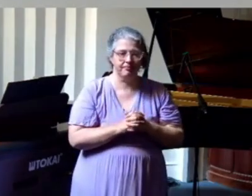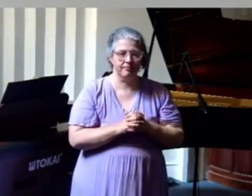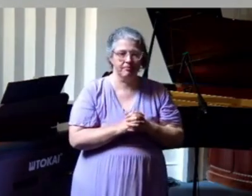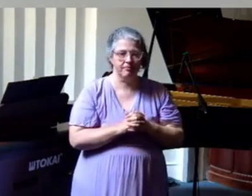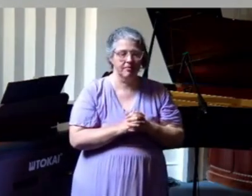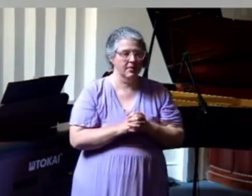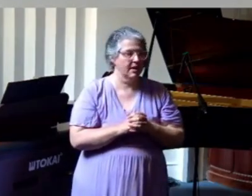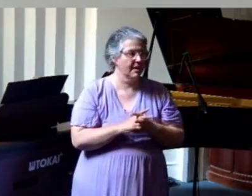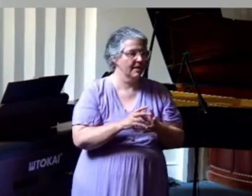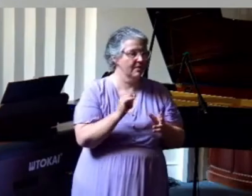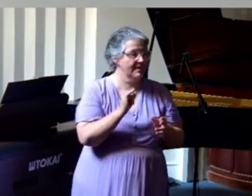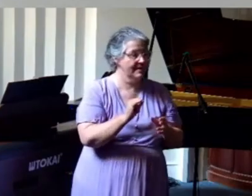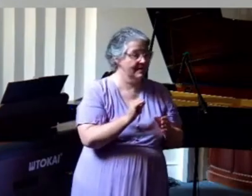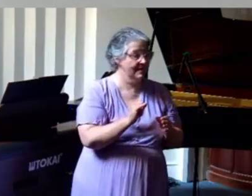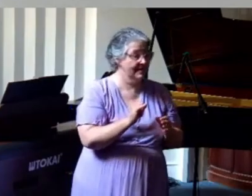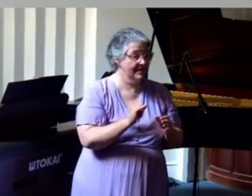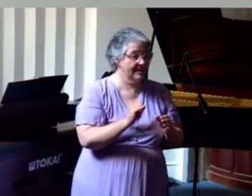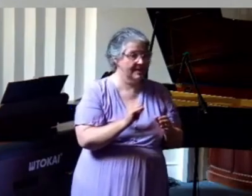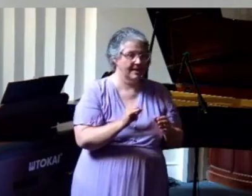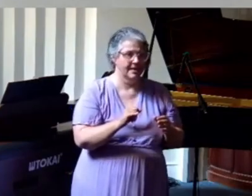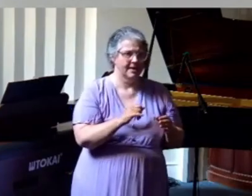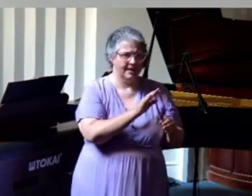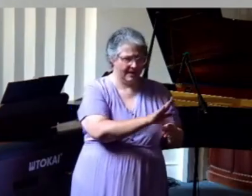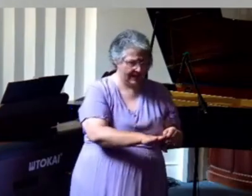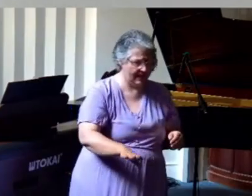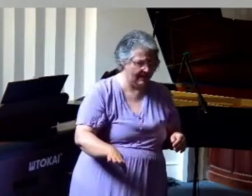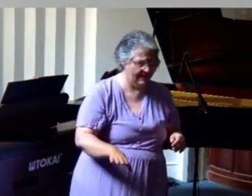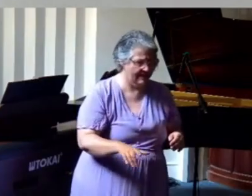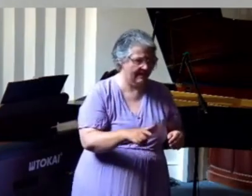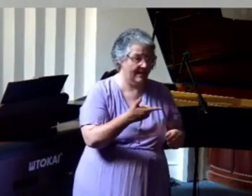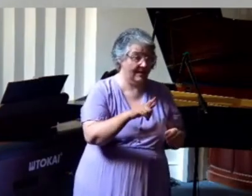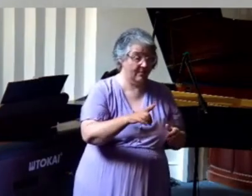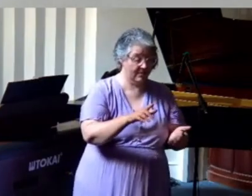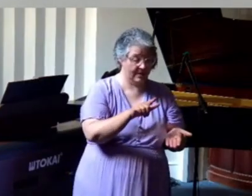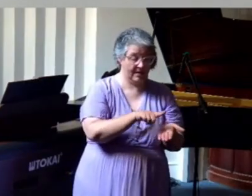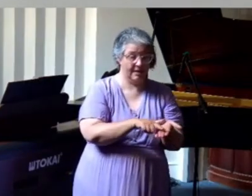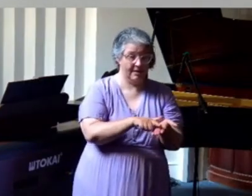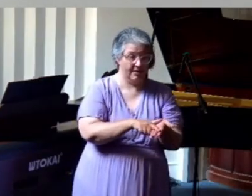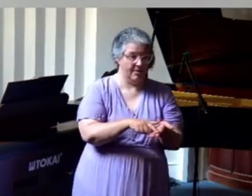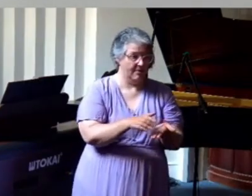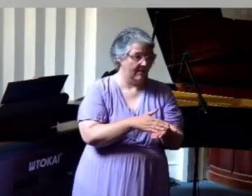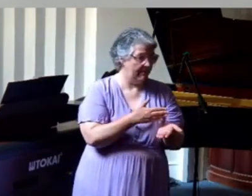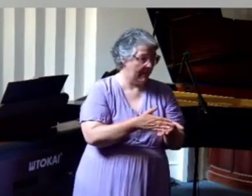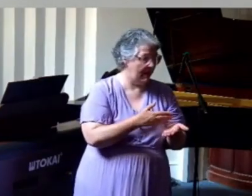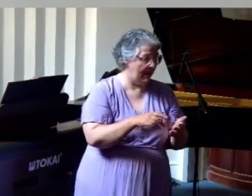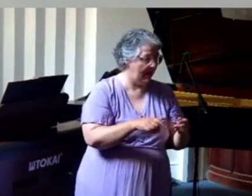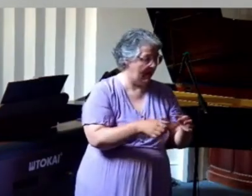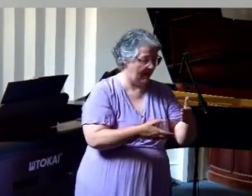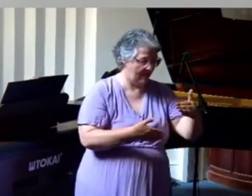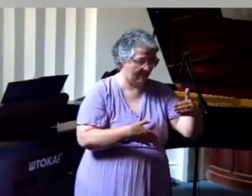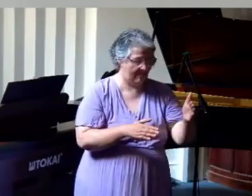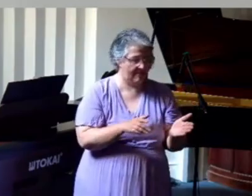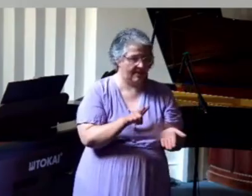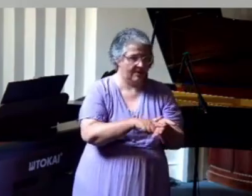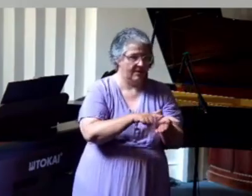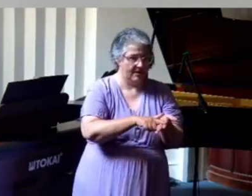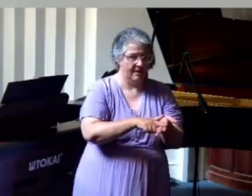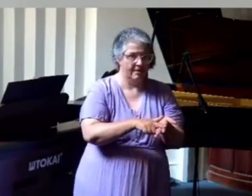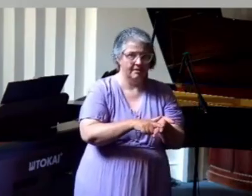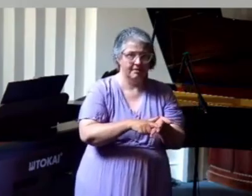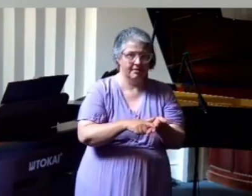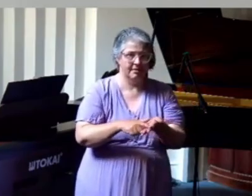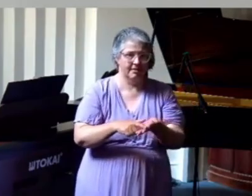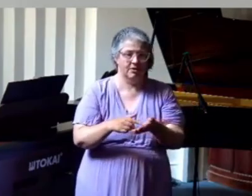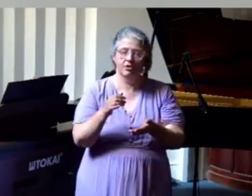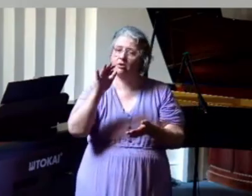alguma criança que está conosco que não tem a prancheta e quiser fazer o desenho, é só levantar a mão, os nossos diáconos ou alguém da